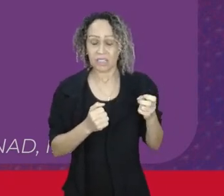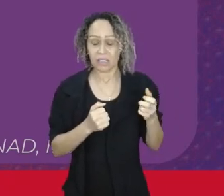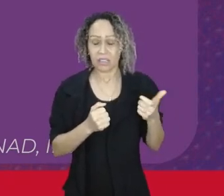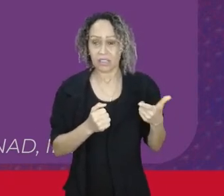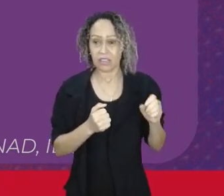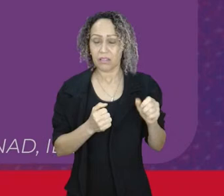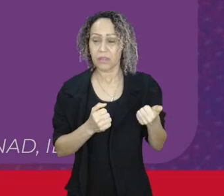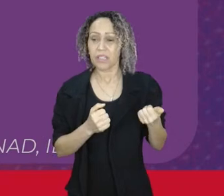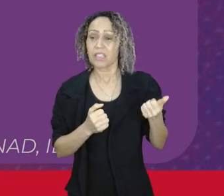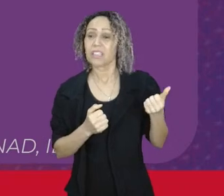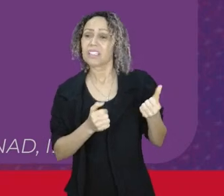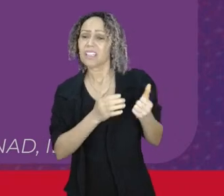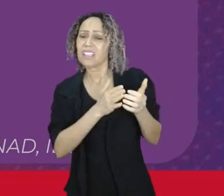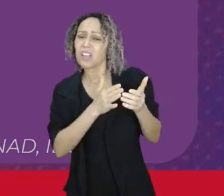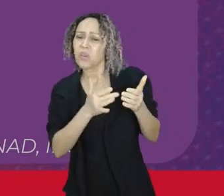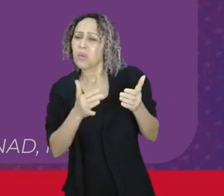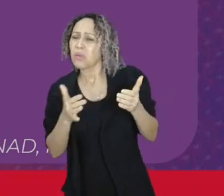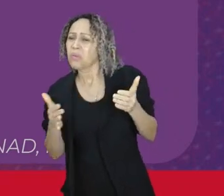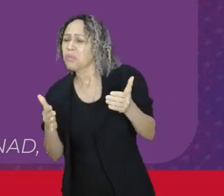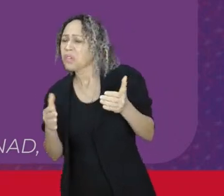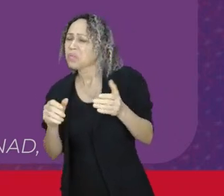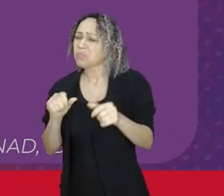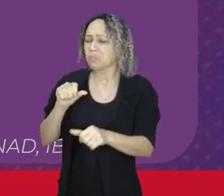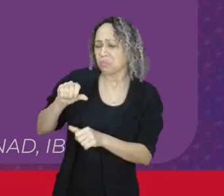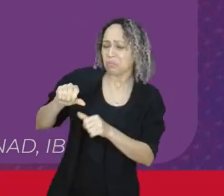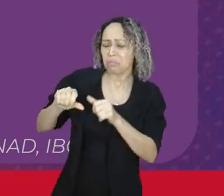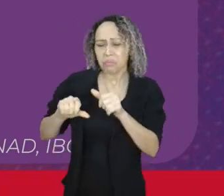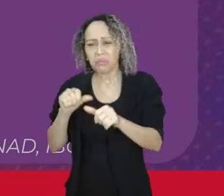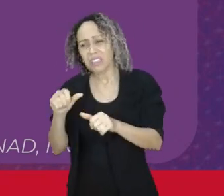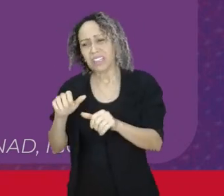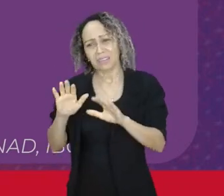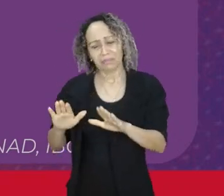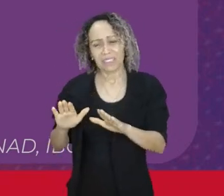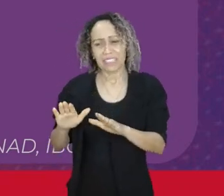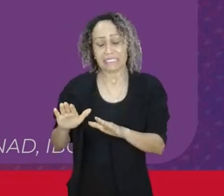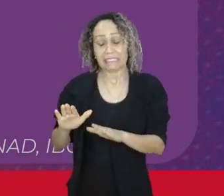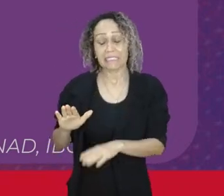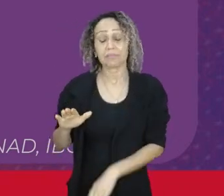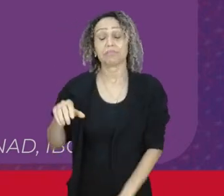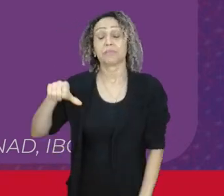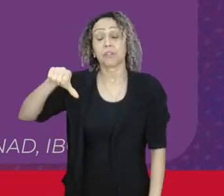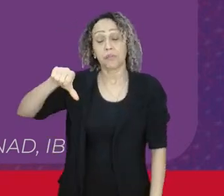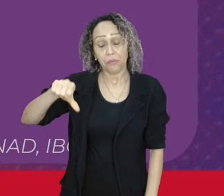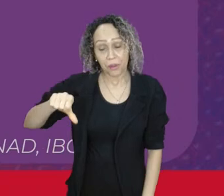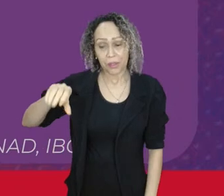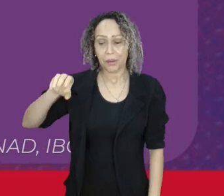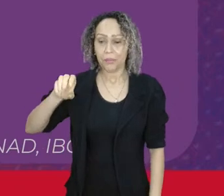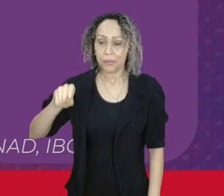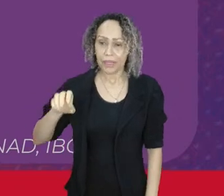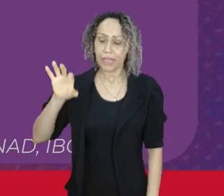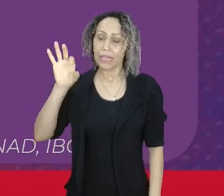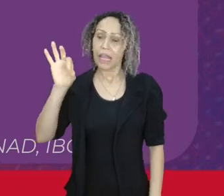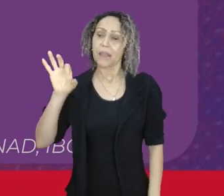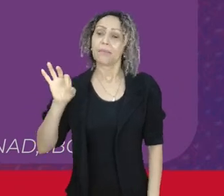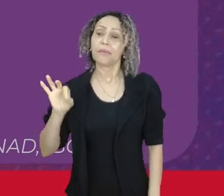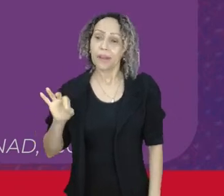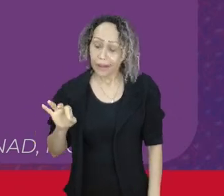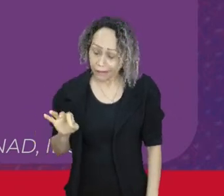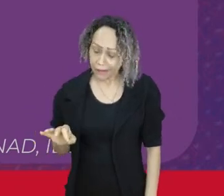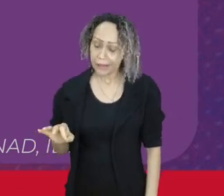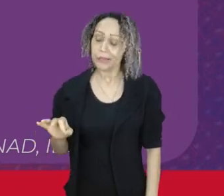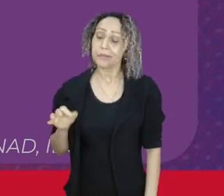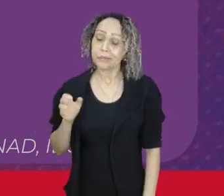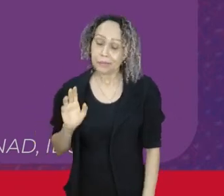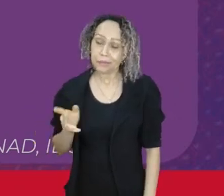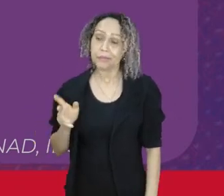faz, mas se mantém. Ainda 90% das mulheres fazem algum tipo de